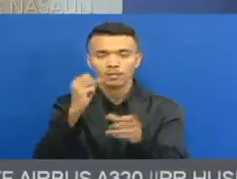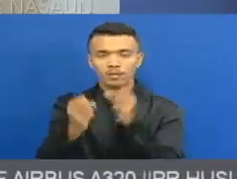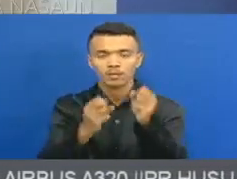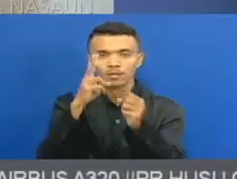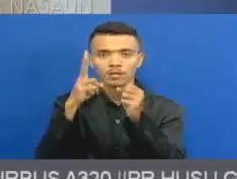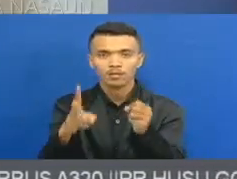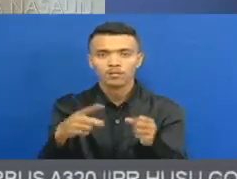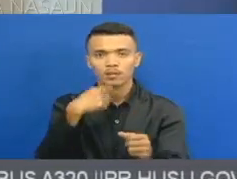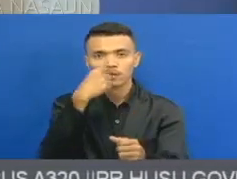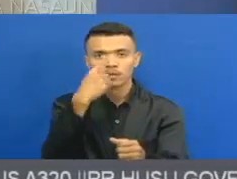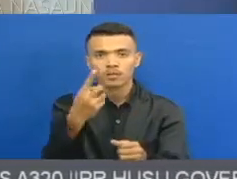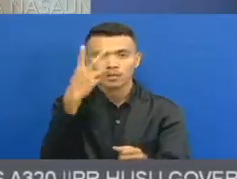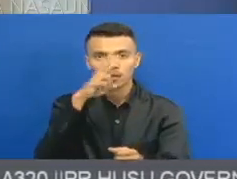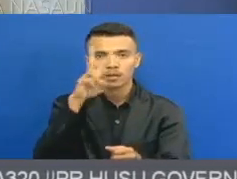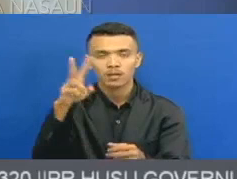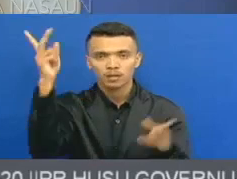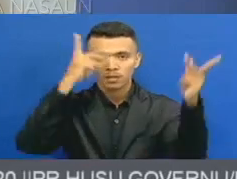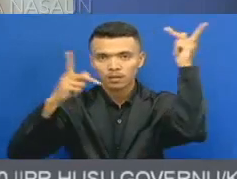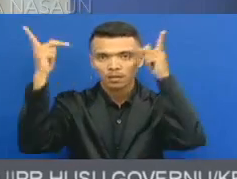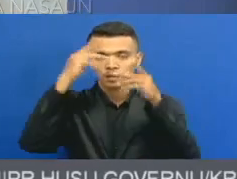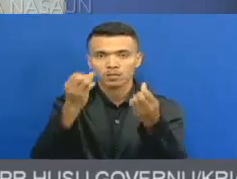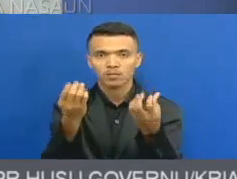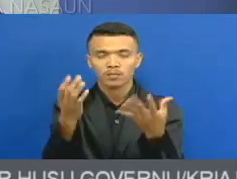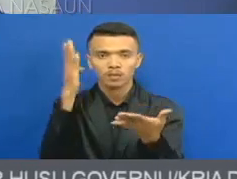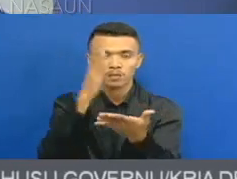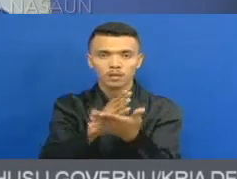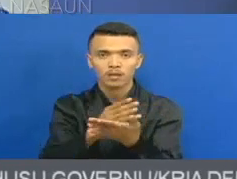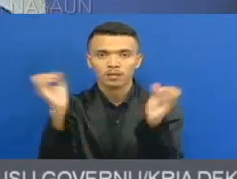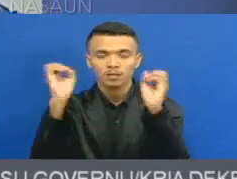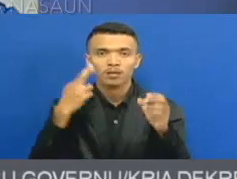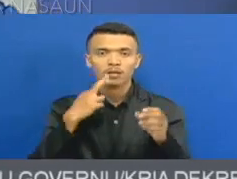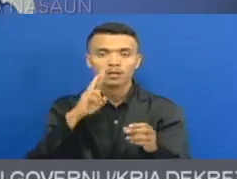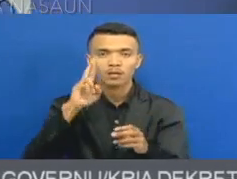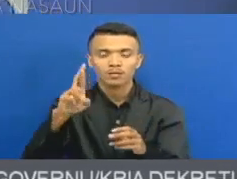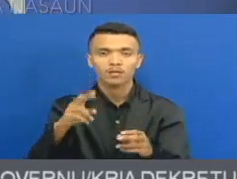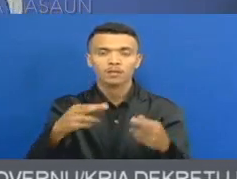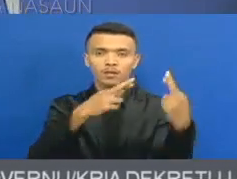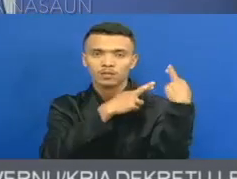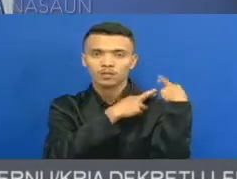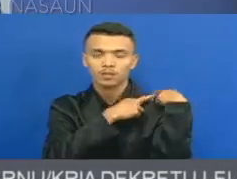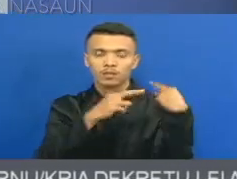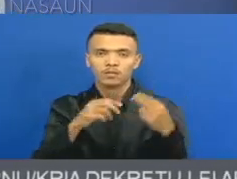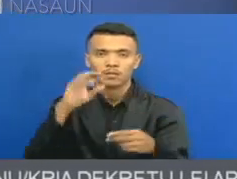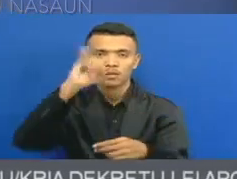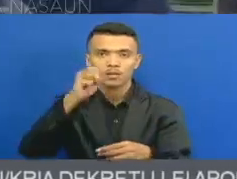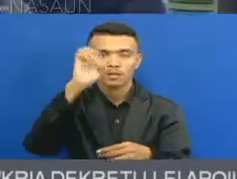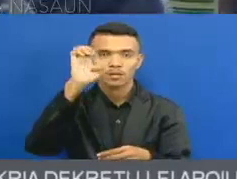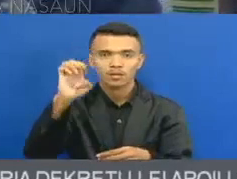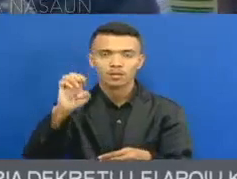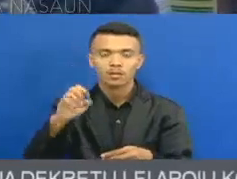Civil Hirakne nota, caso barak pendente não la resolve durante mandato Procurador-Geral República José Ximenes